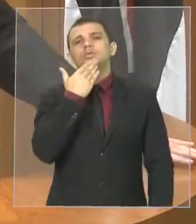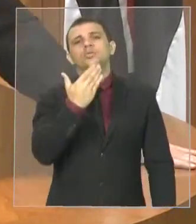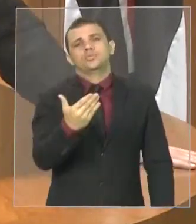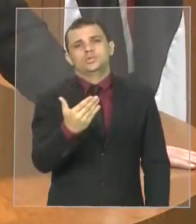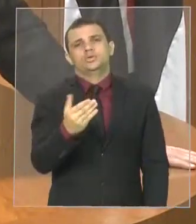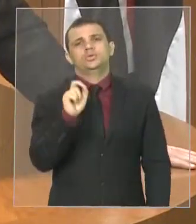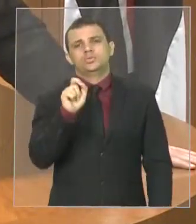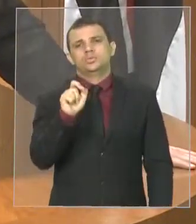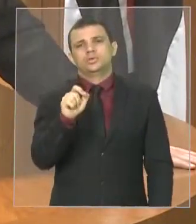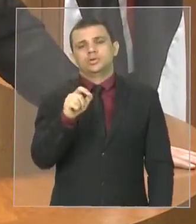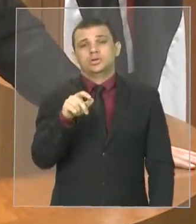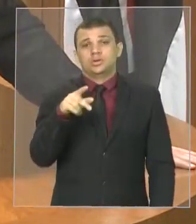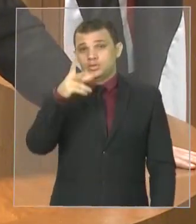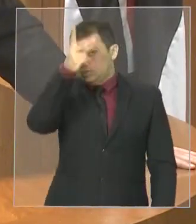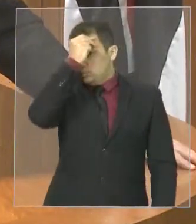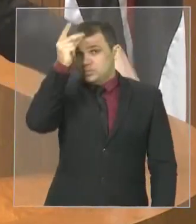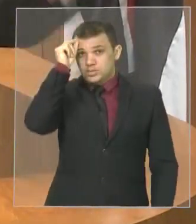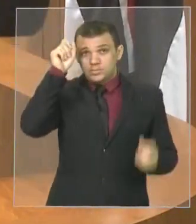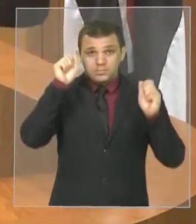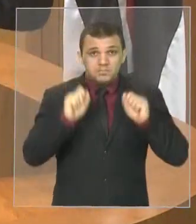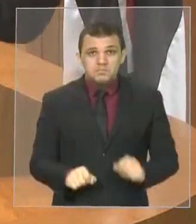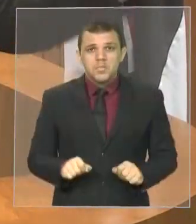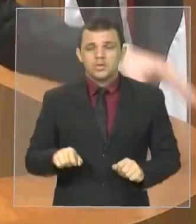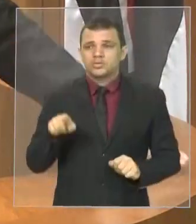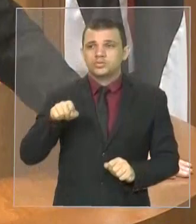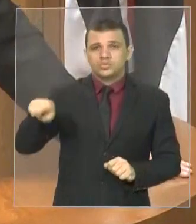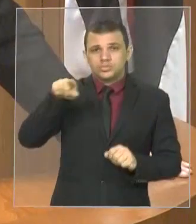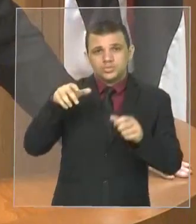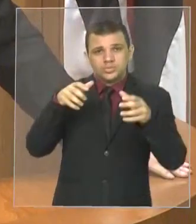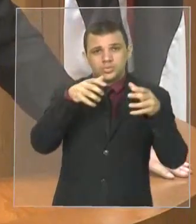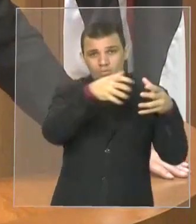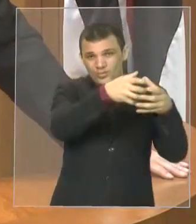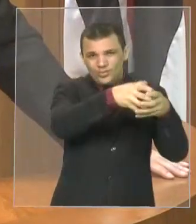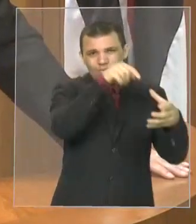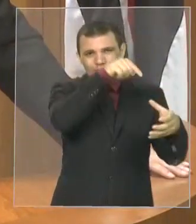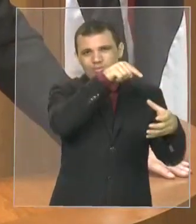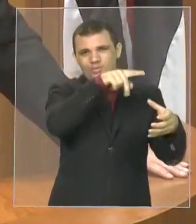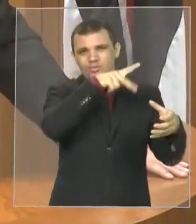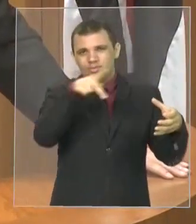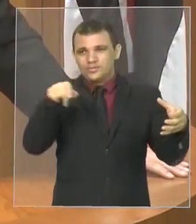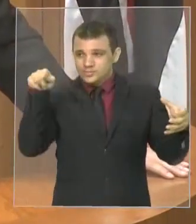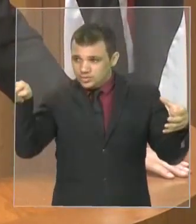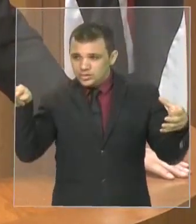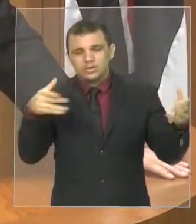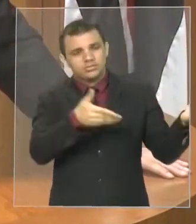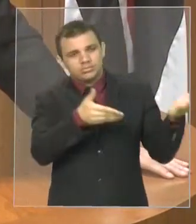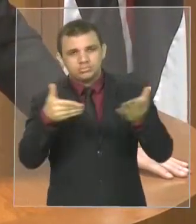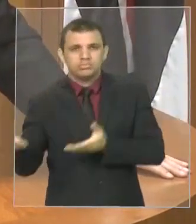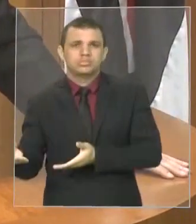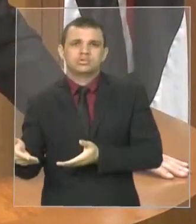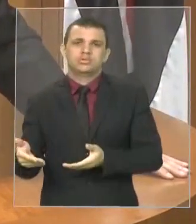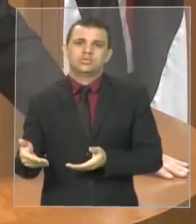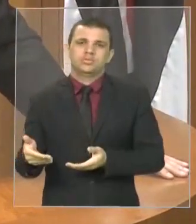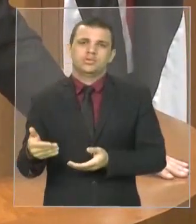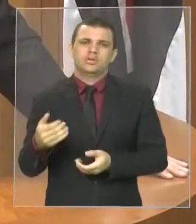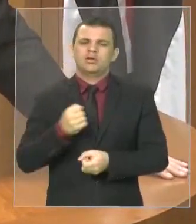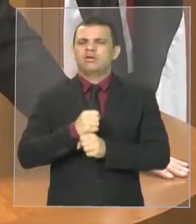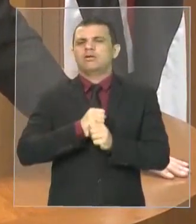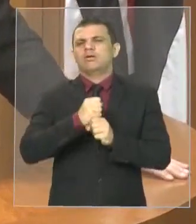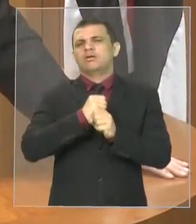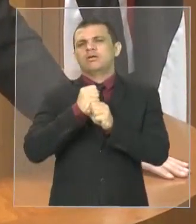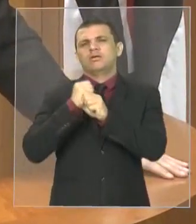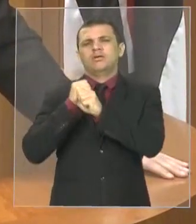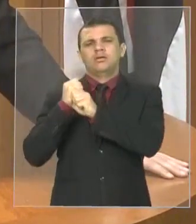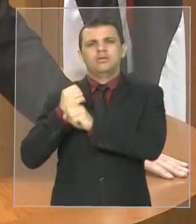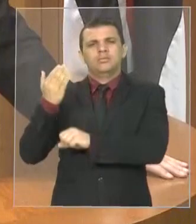categoria dos professores. Há vários anos atrás, Nelson Mandela já nos ensinava: a educação é a